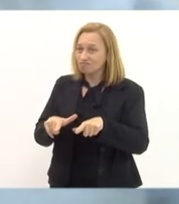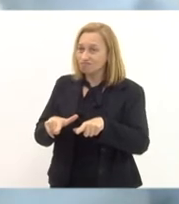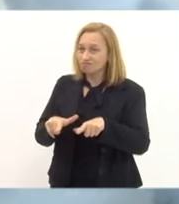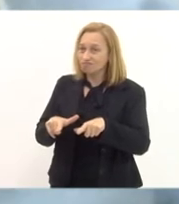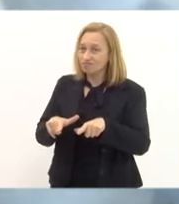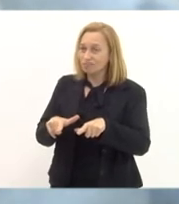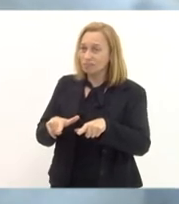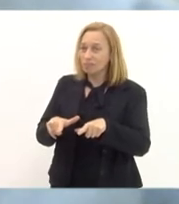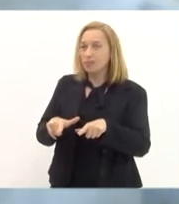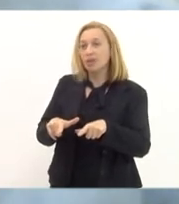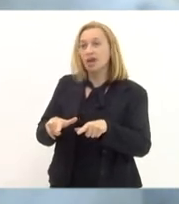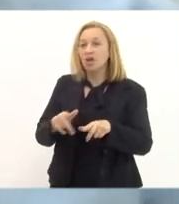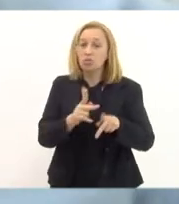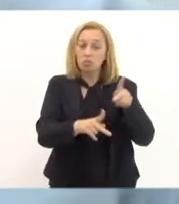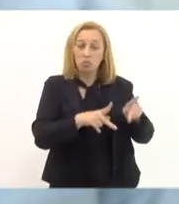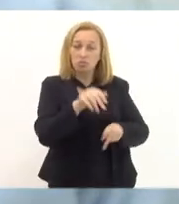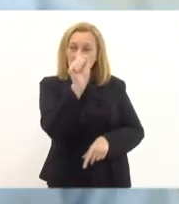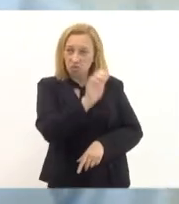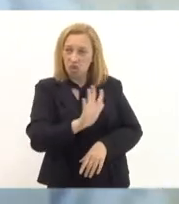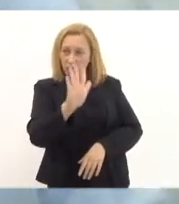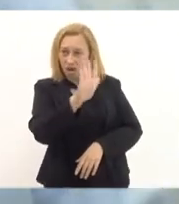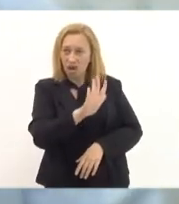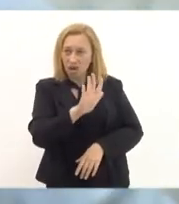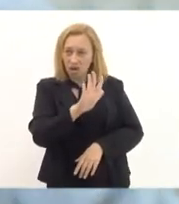em geral